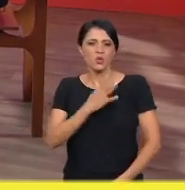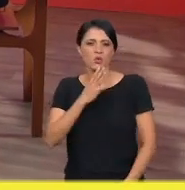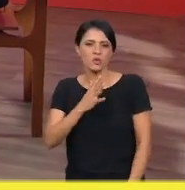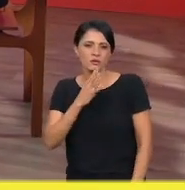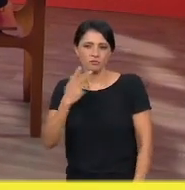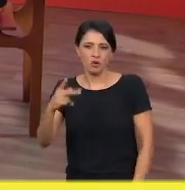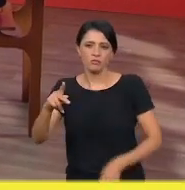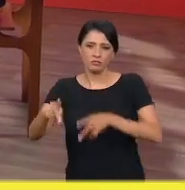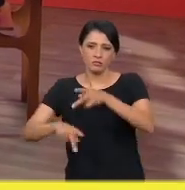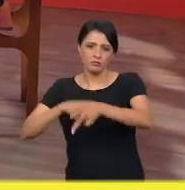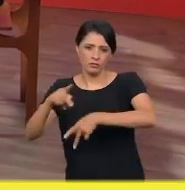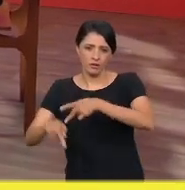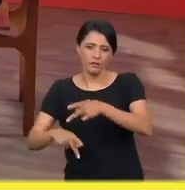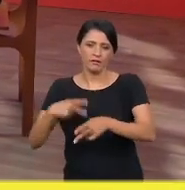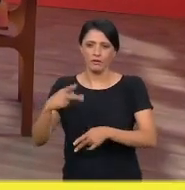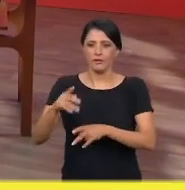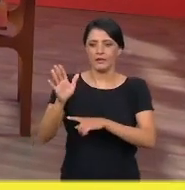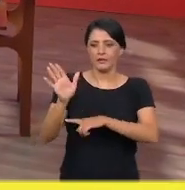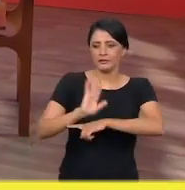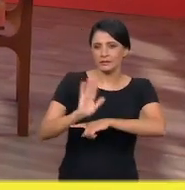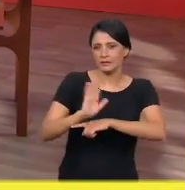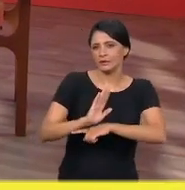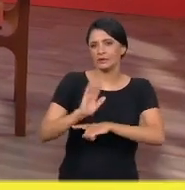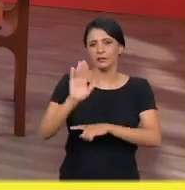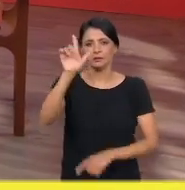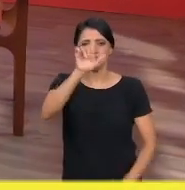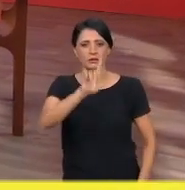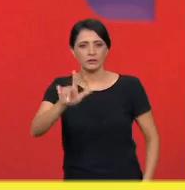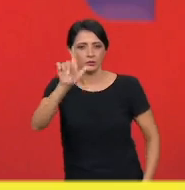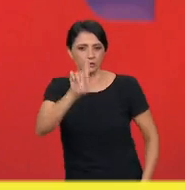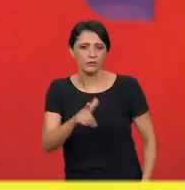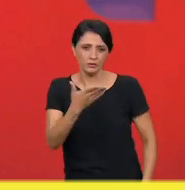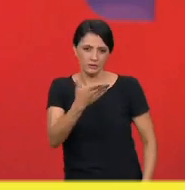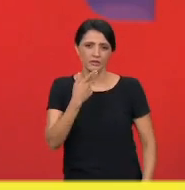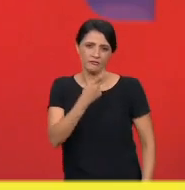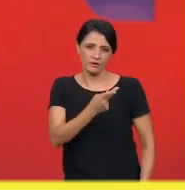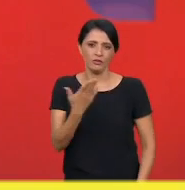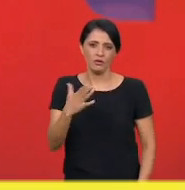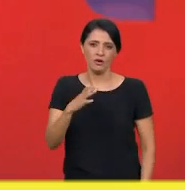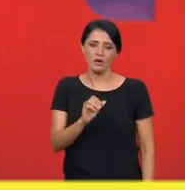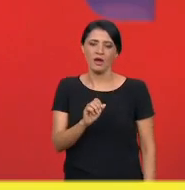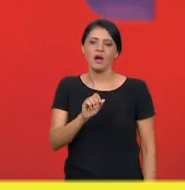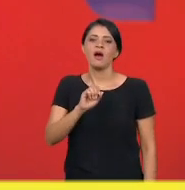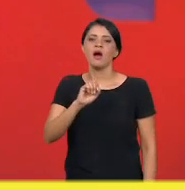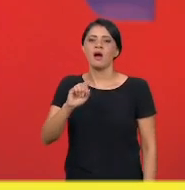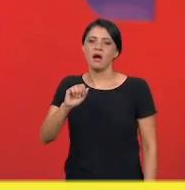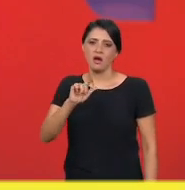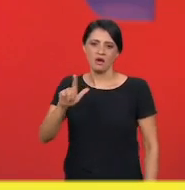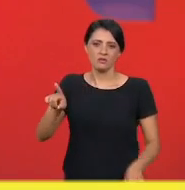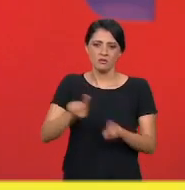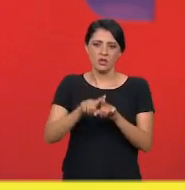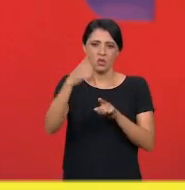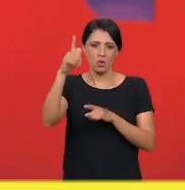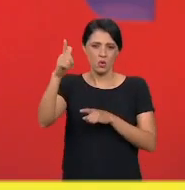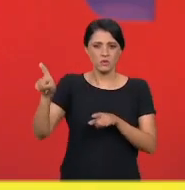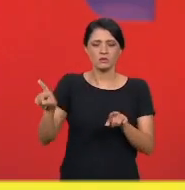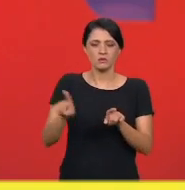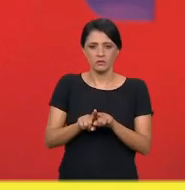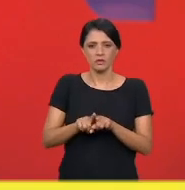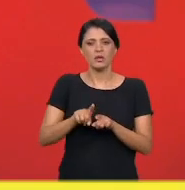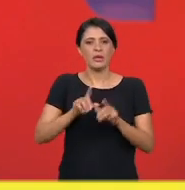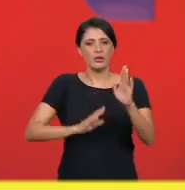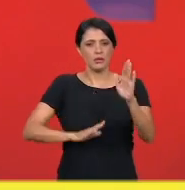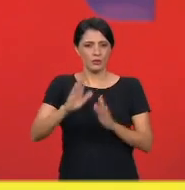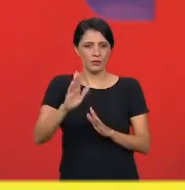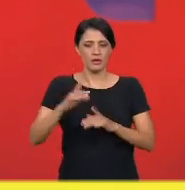popular mesmo, muito pelo cinema, pela literatura, você acabou de falar do Carl Sagan e outros, né? E durante a